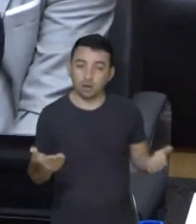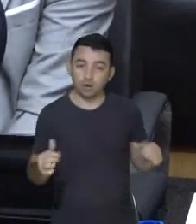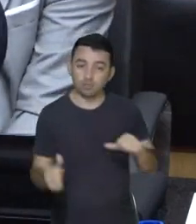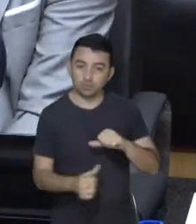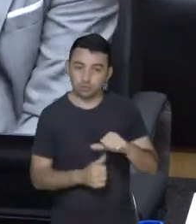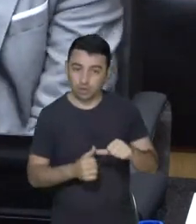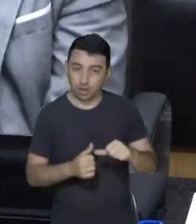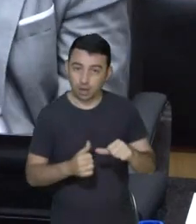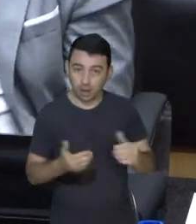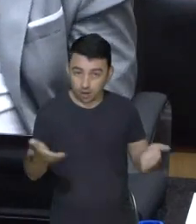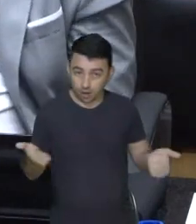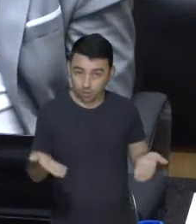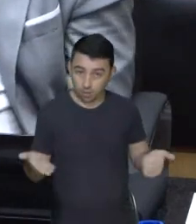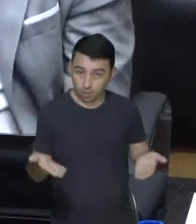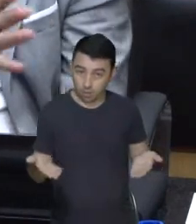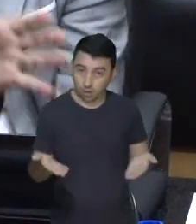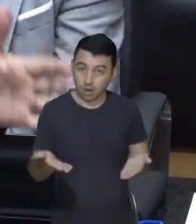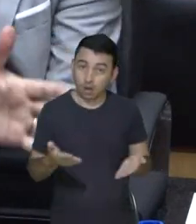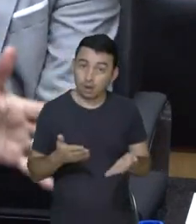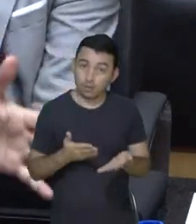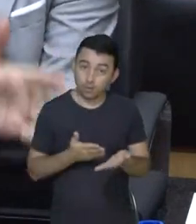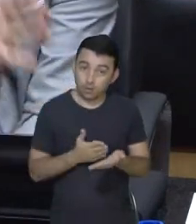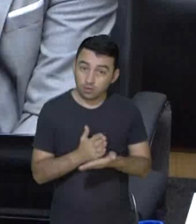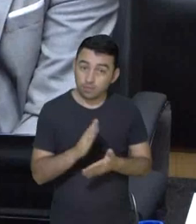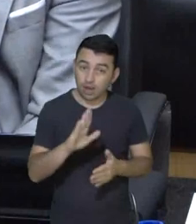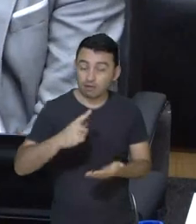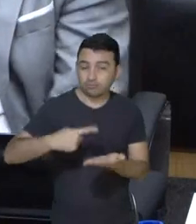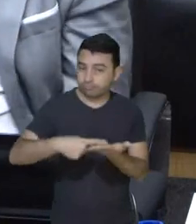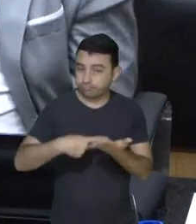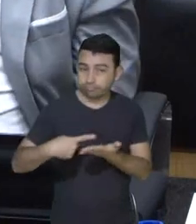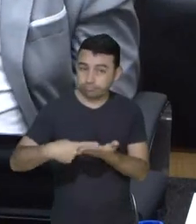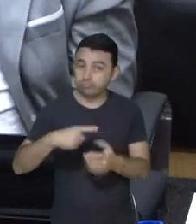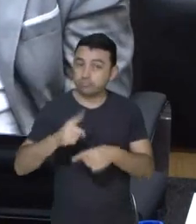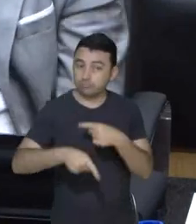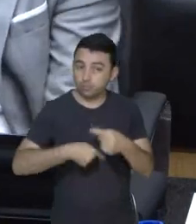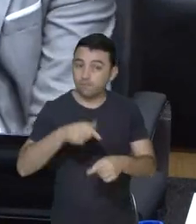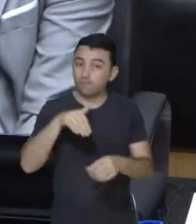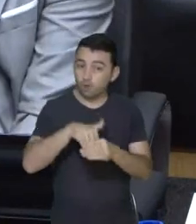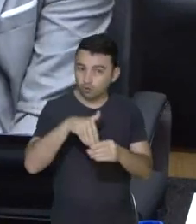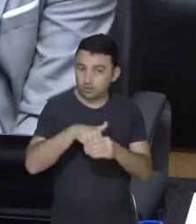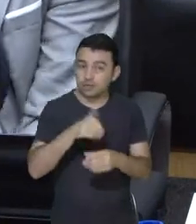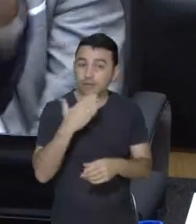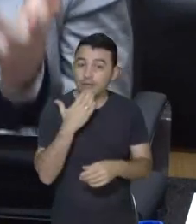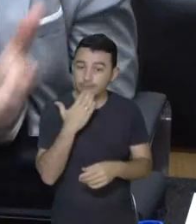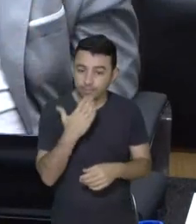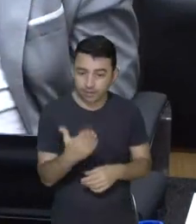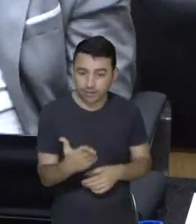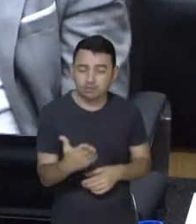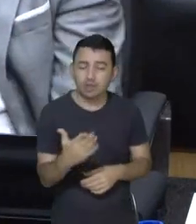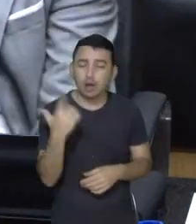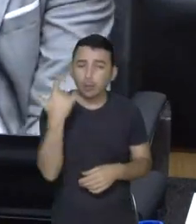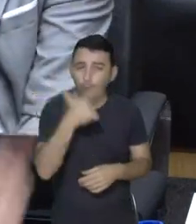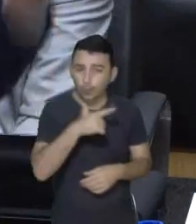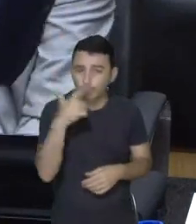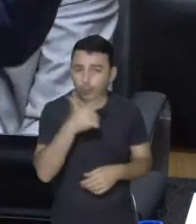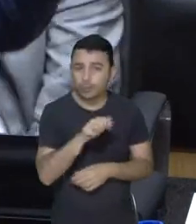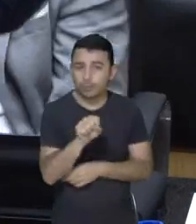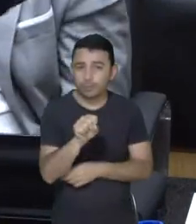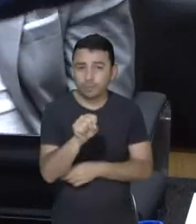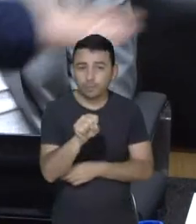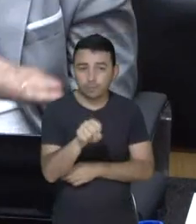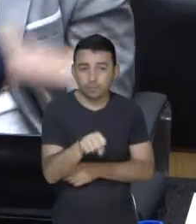do jeito como está aí, mas com o compromisso de votarmos o requerimento para daí sim fazer com que fique bem